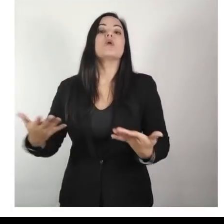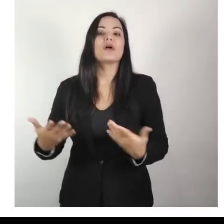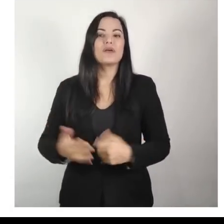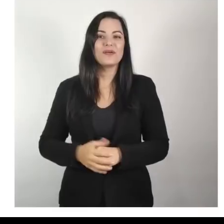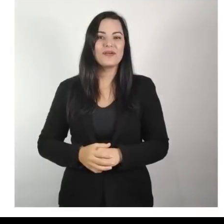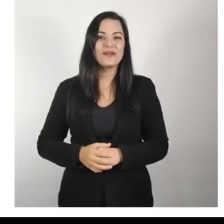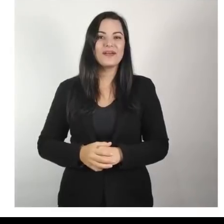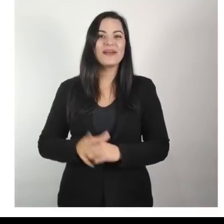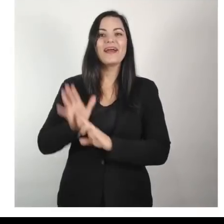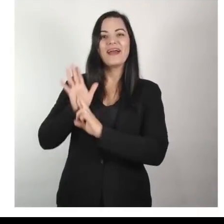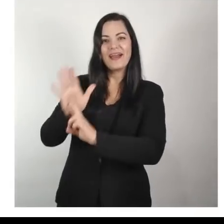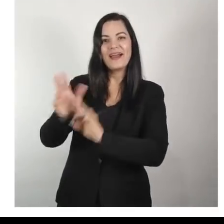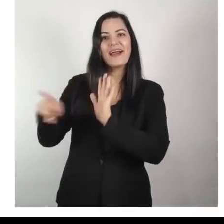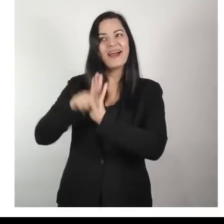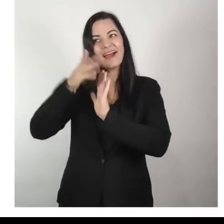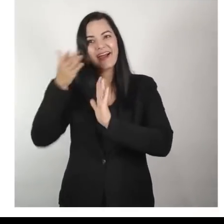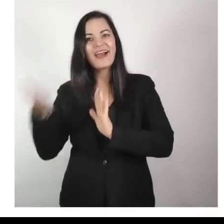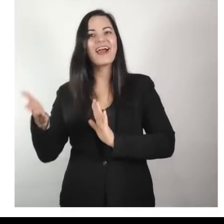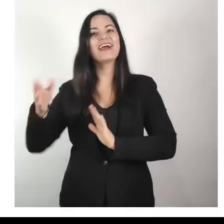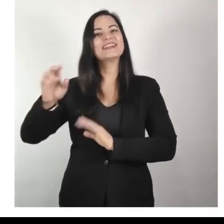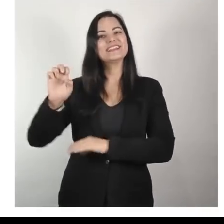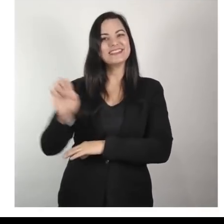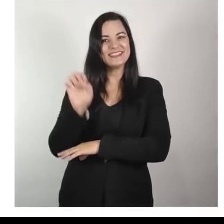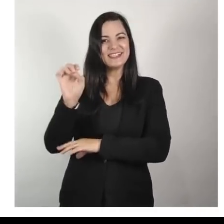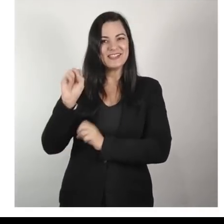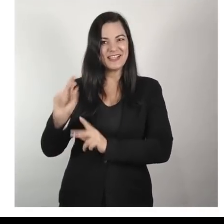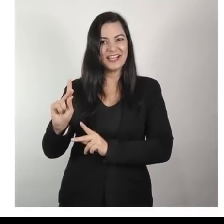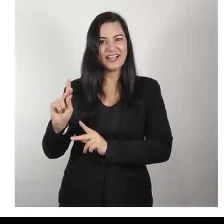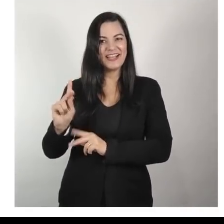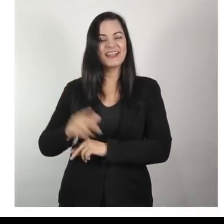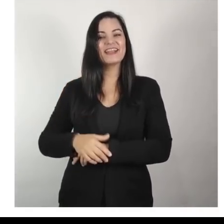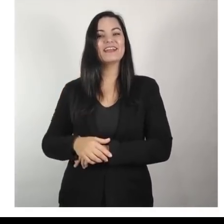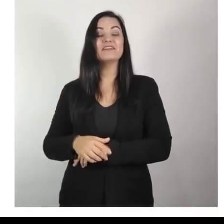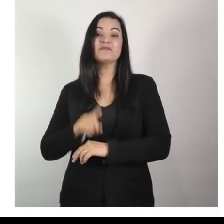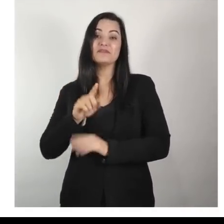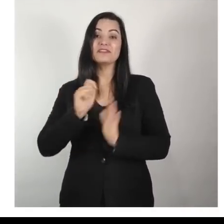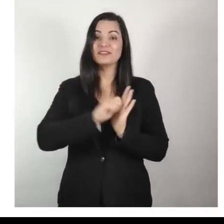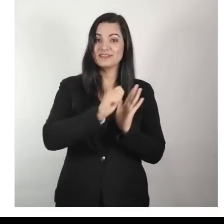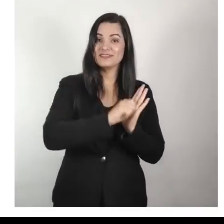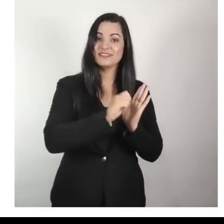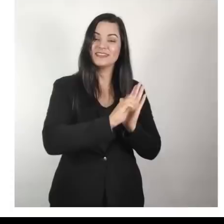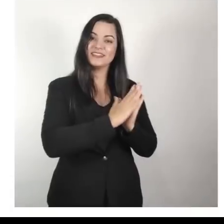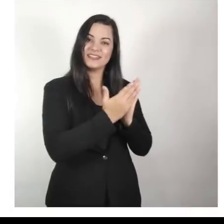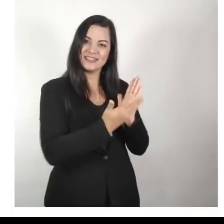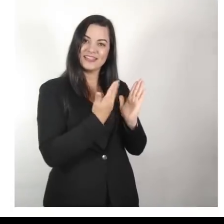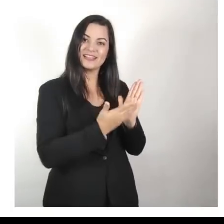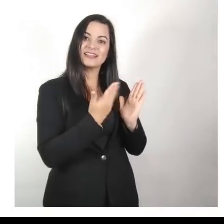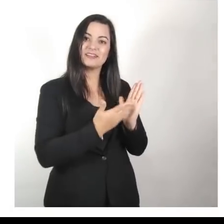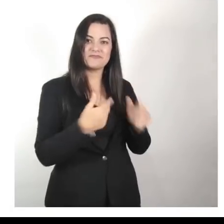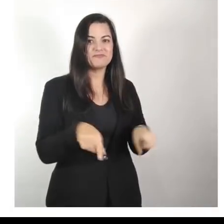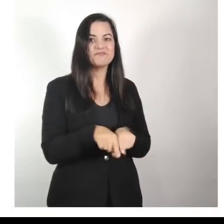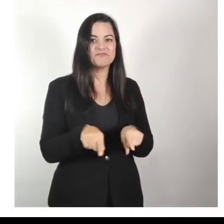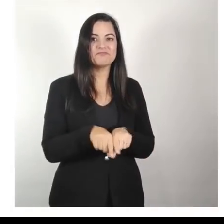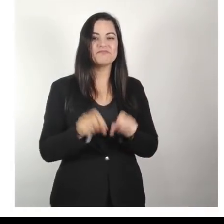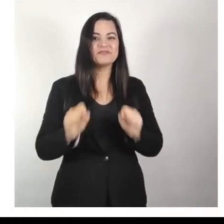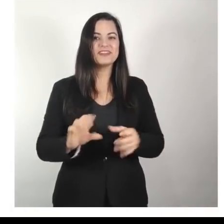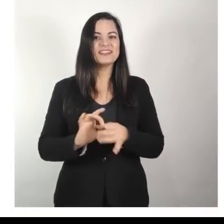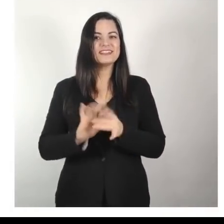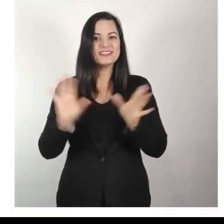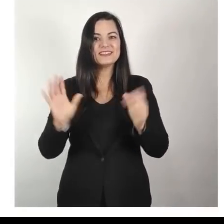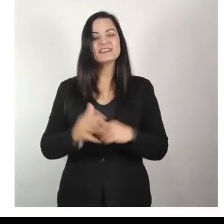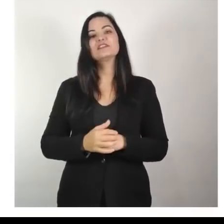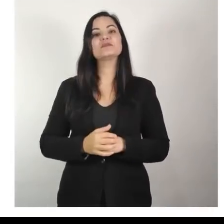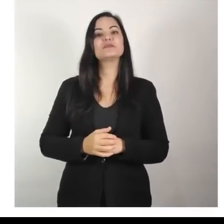sigla que representa o nome desse estado. Você pode registrar no seu caderno também e